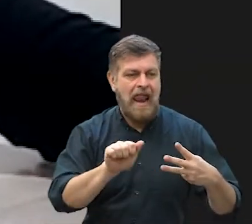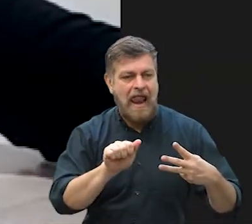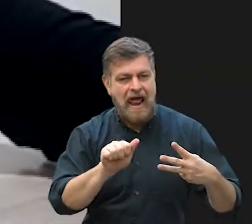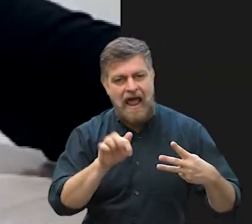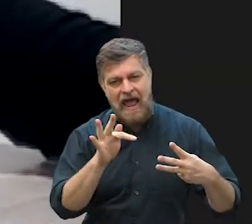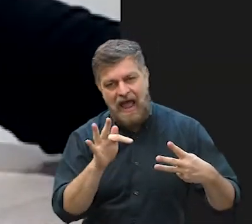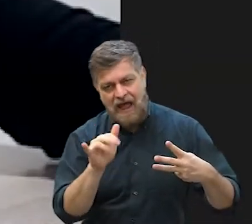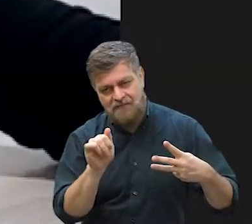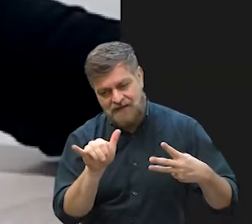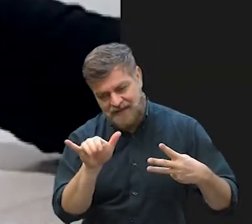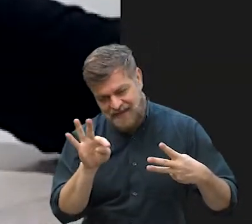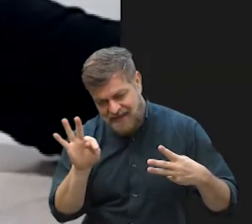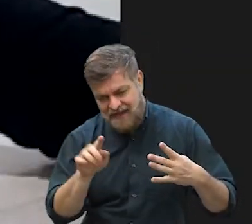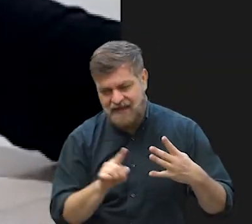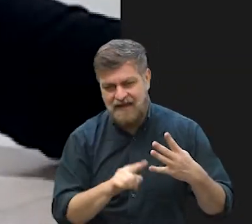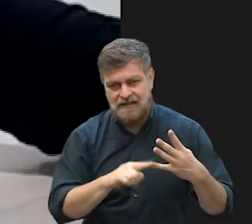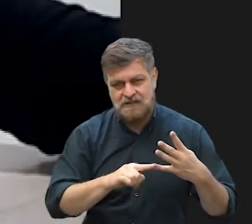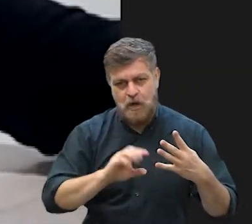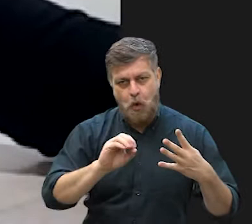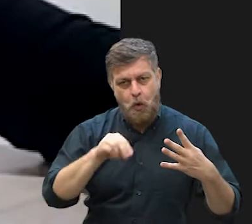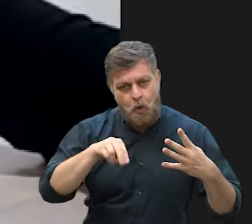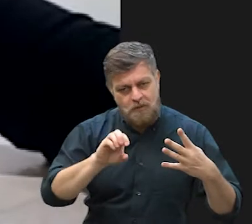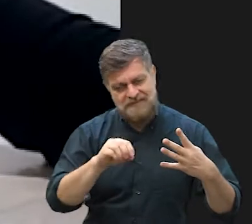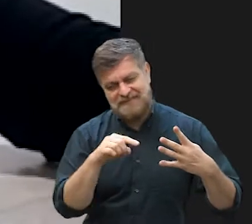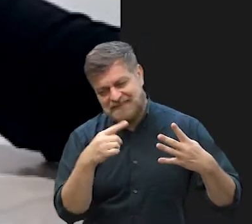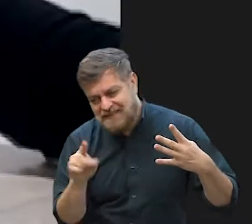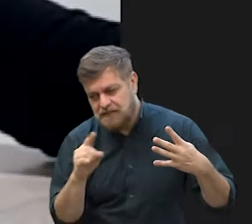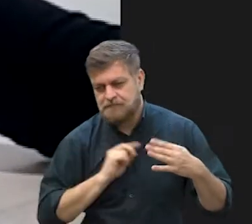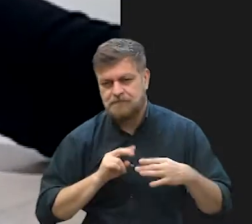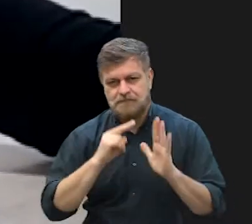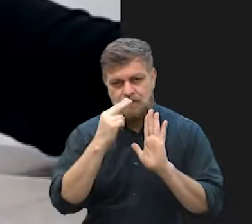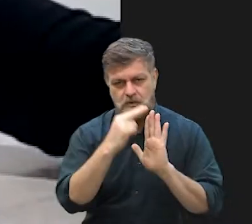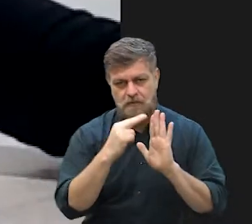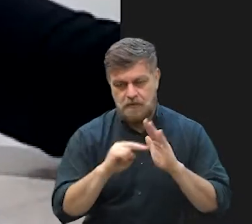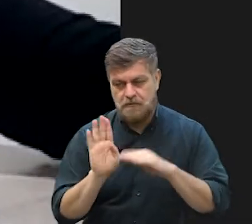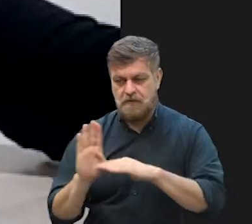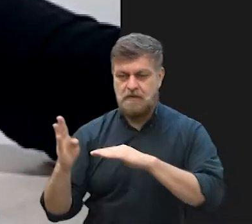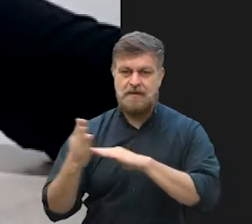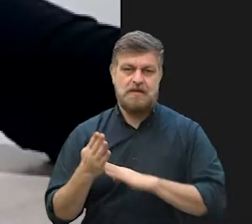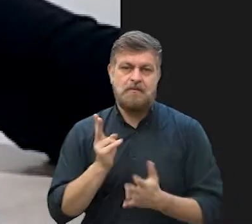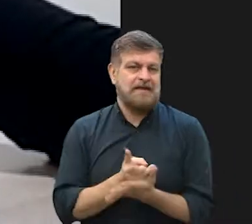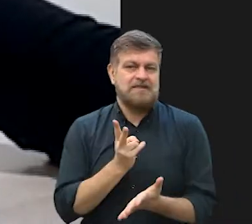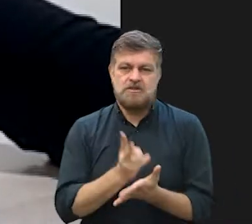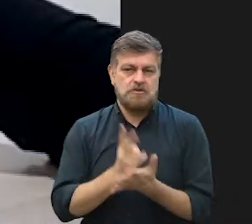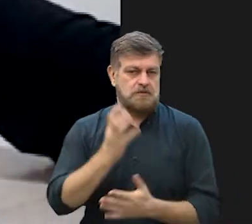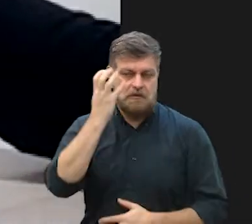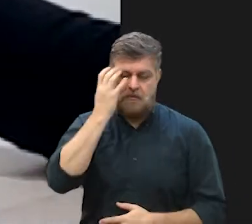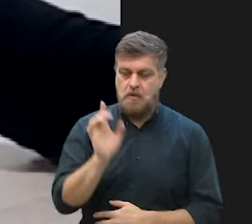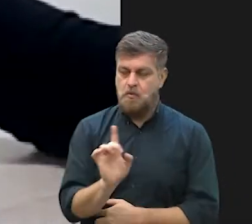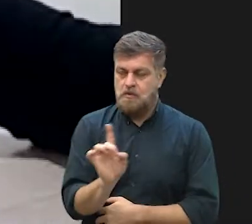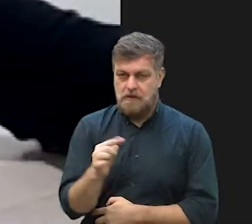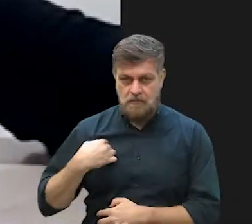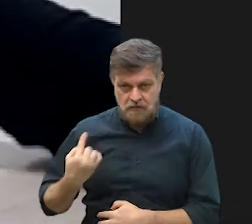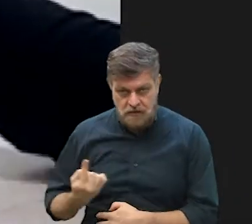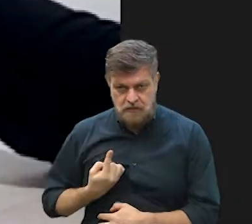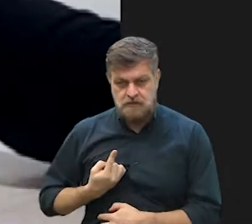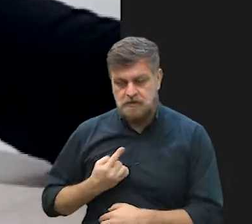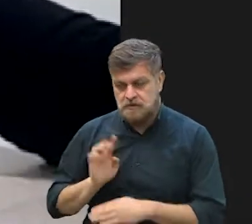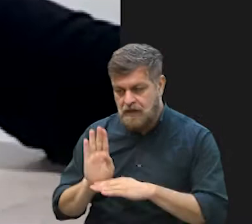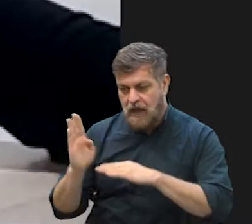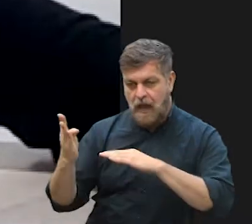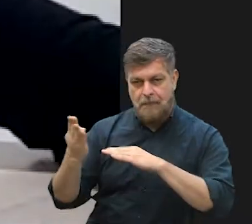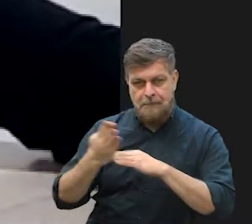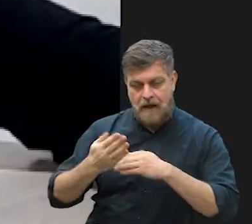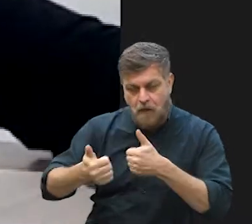alguma região ali da Conceição, bairro Conceição. Então, nós não atendemos apenas o público do Taquaral, nós atendemos toda essa